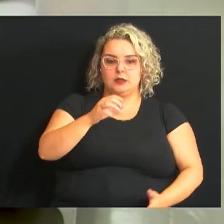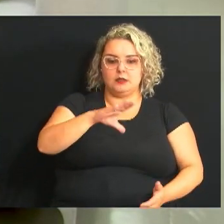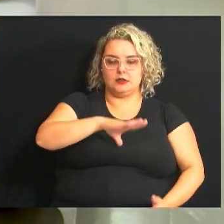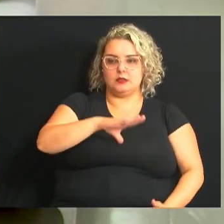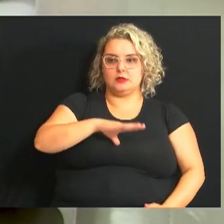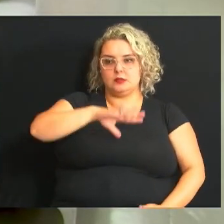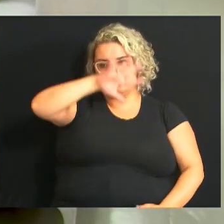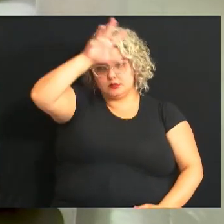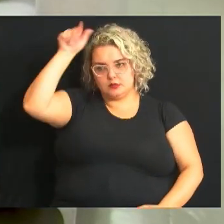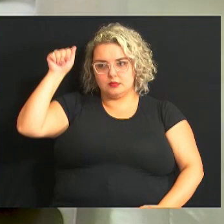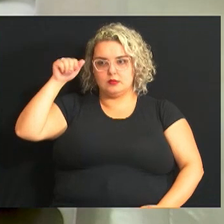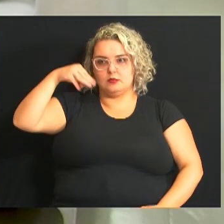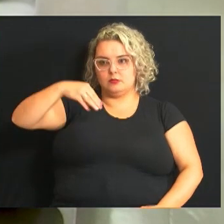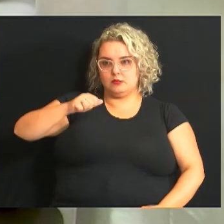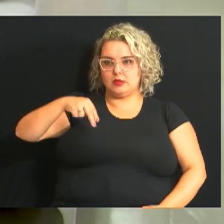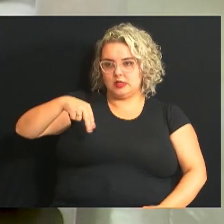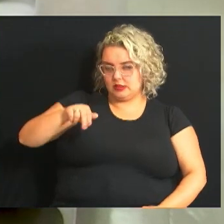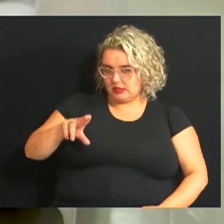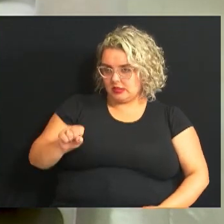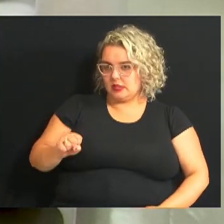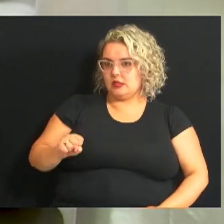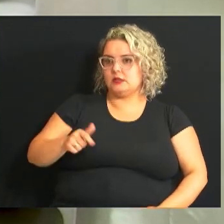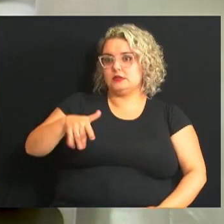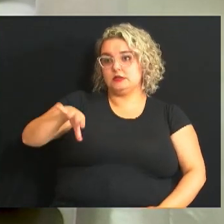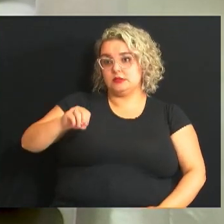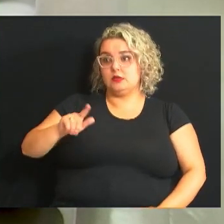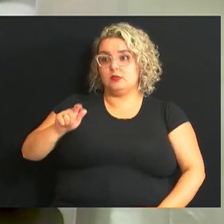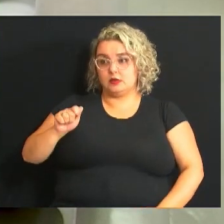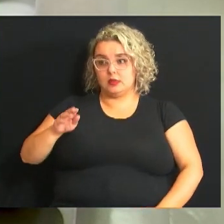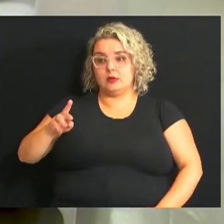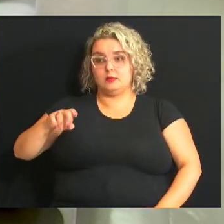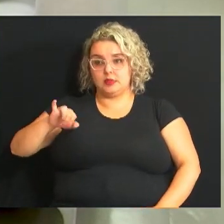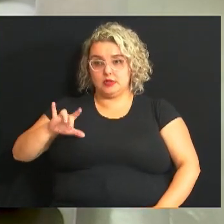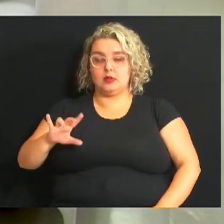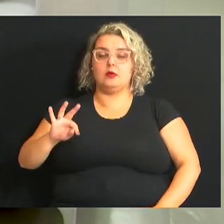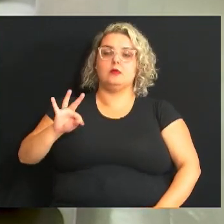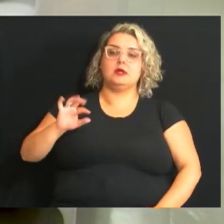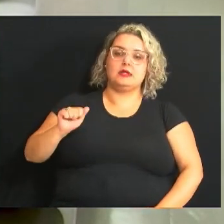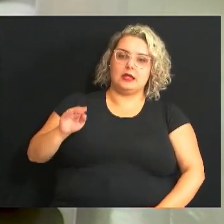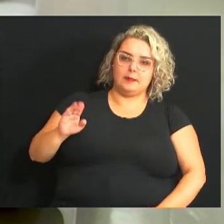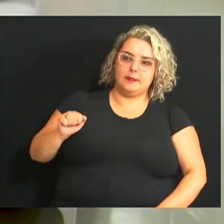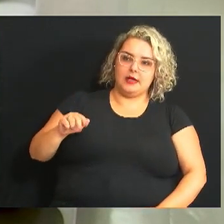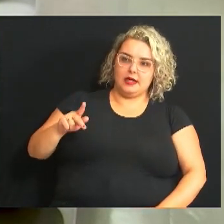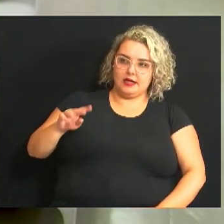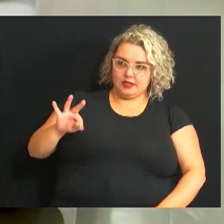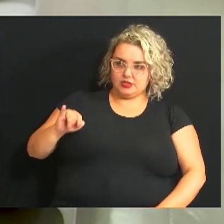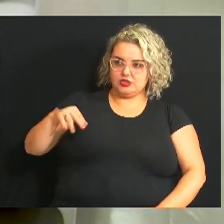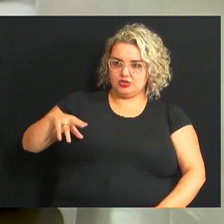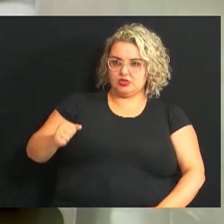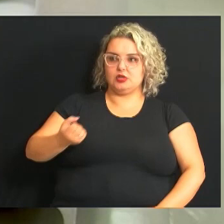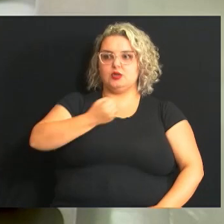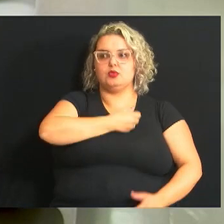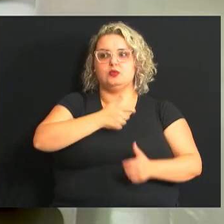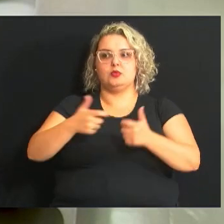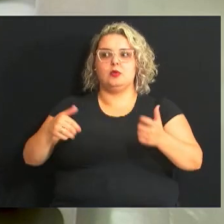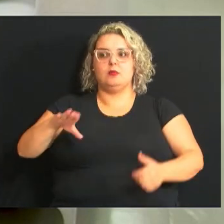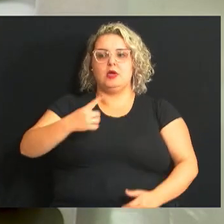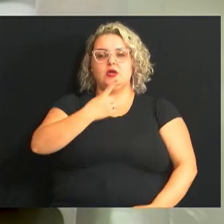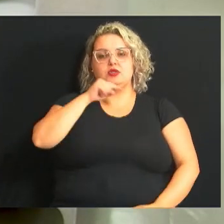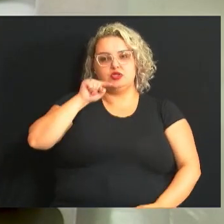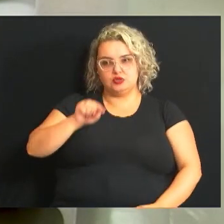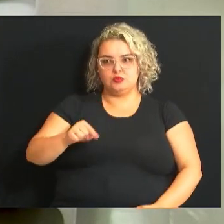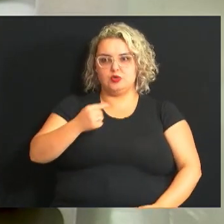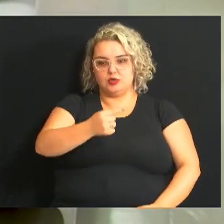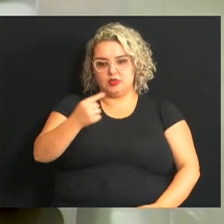Manaus, a capital, São Gabriel da Cachoeira e Tabatinga, que são as 2 cidades com o maior número de inscritos, mais de 1.000 inscritos em cada uma dessas 2